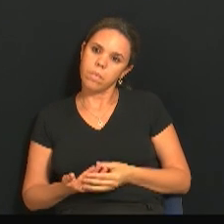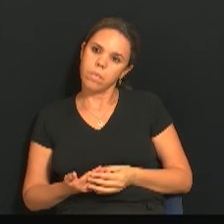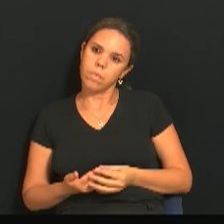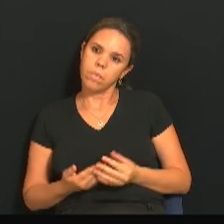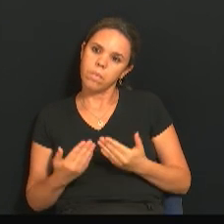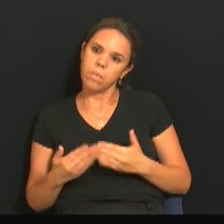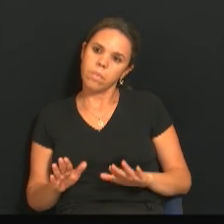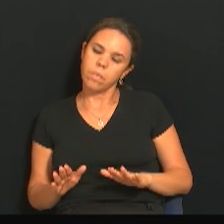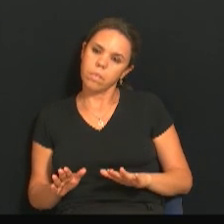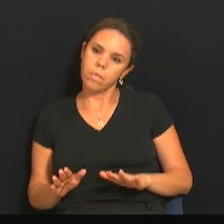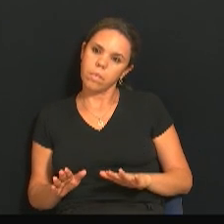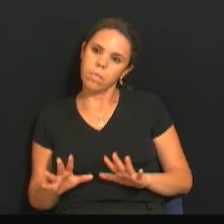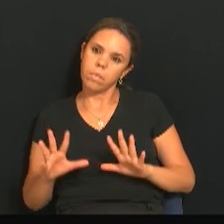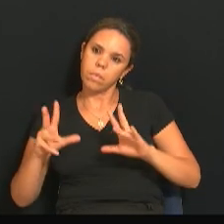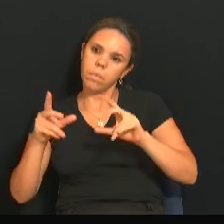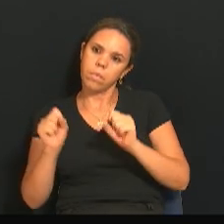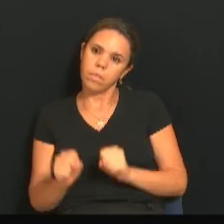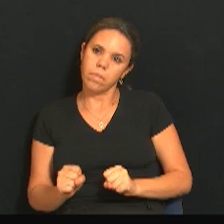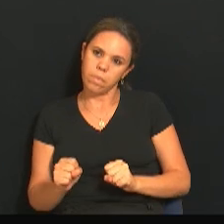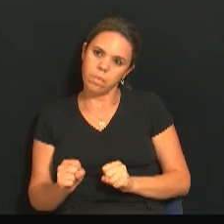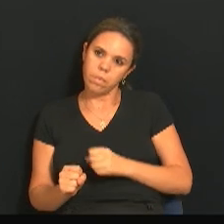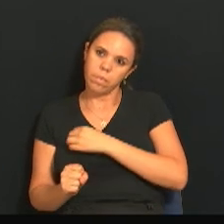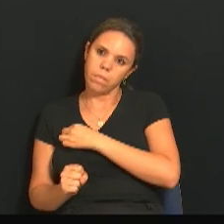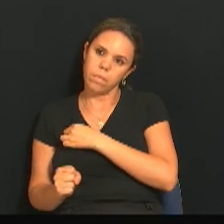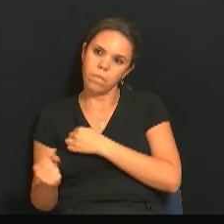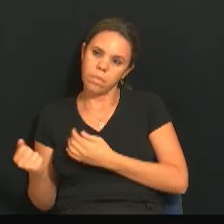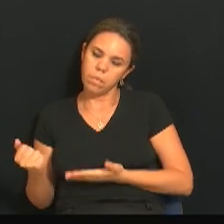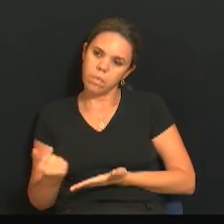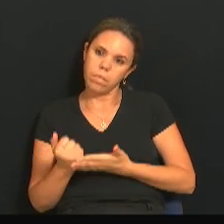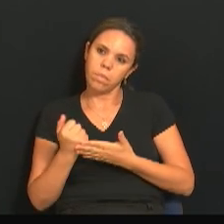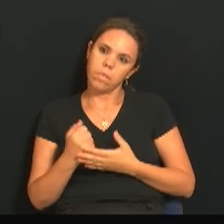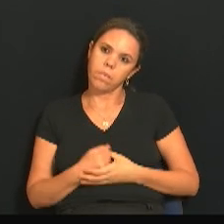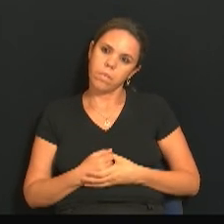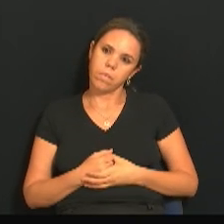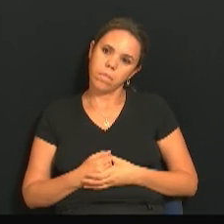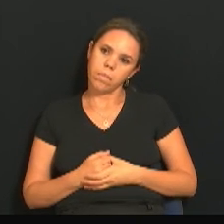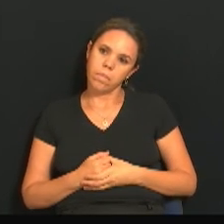palavra para que todos pudessem contribuir nesse sentido. Muito obrigado.